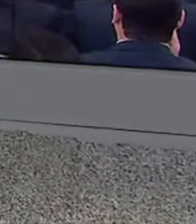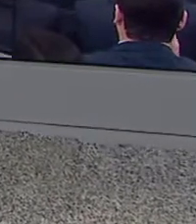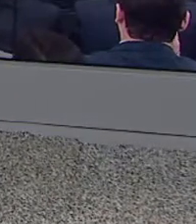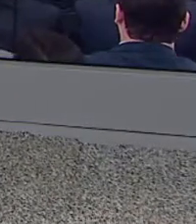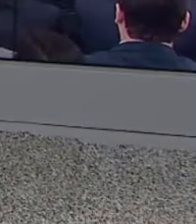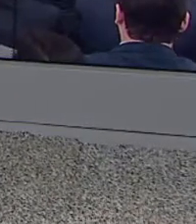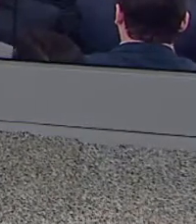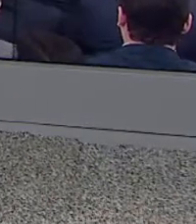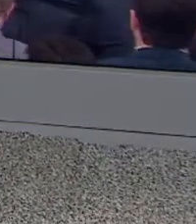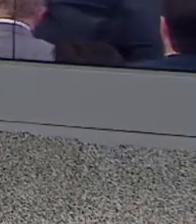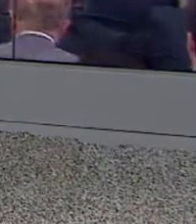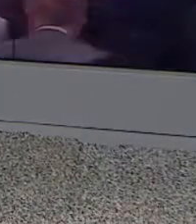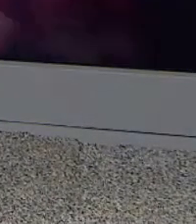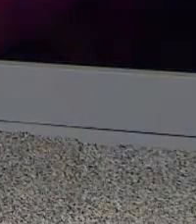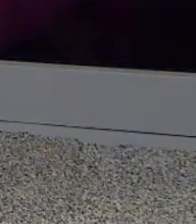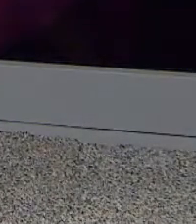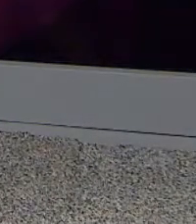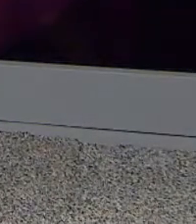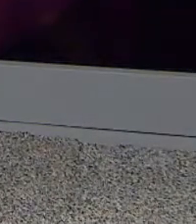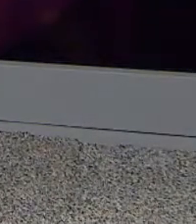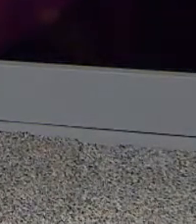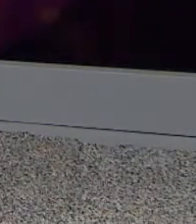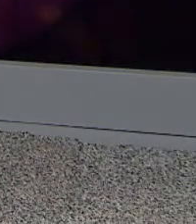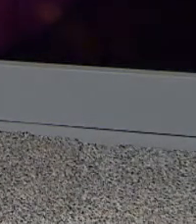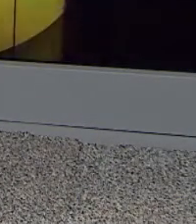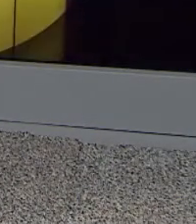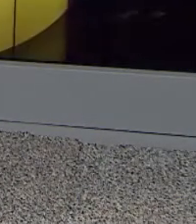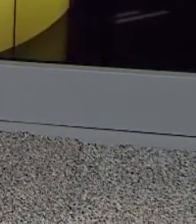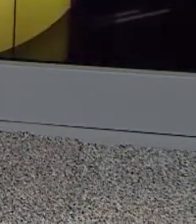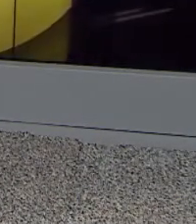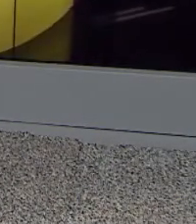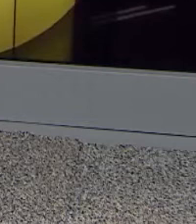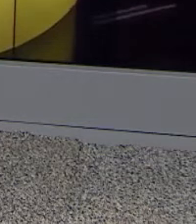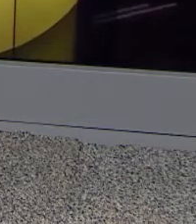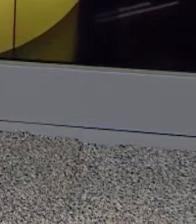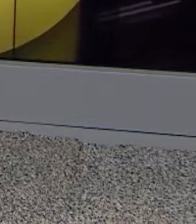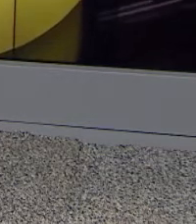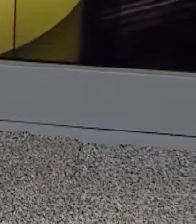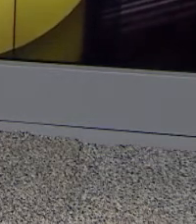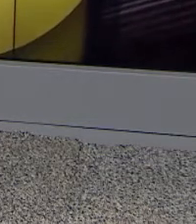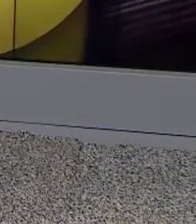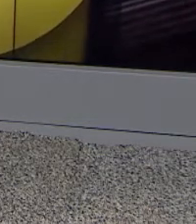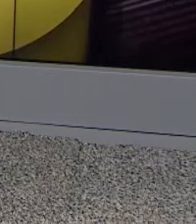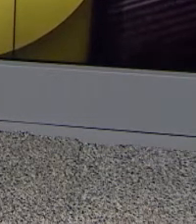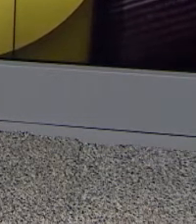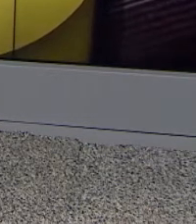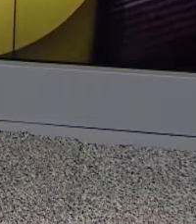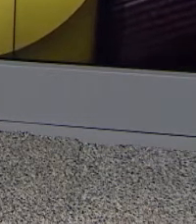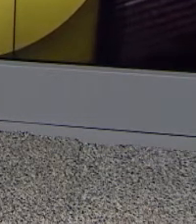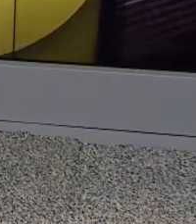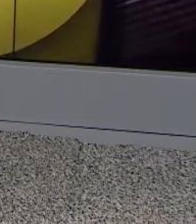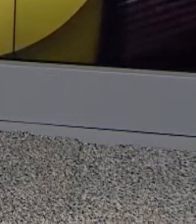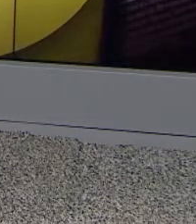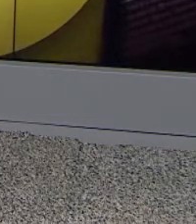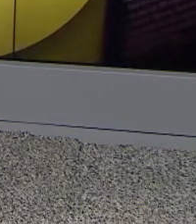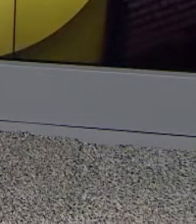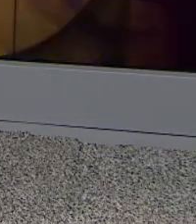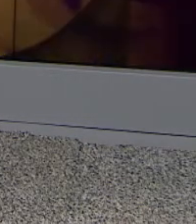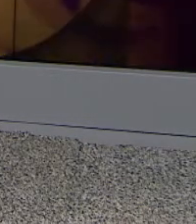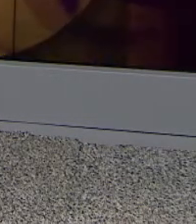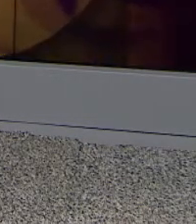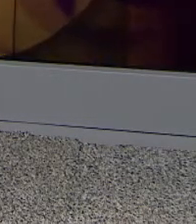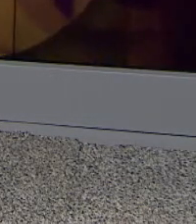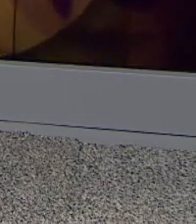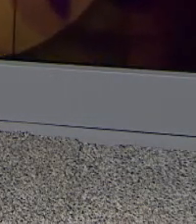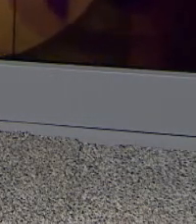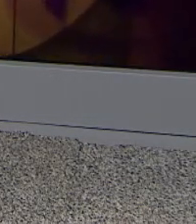aí nós acompanhamos ao vivo direto do palácio do planalto a cerimônia de assinatura de contratos de concessão de linhas de transmissão de energia elétrica